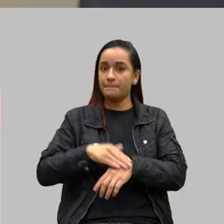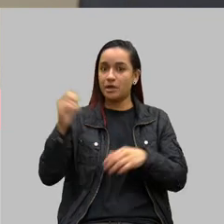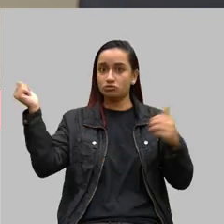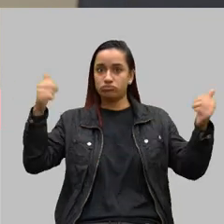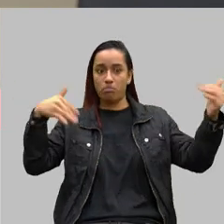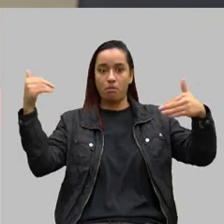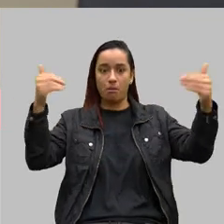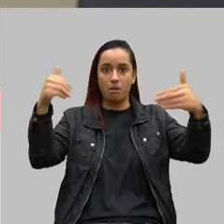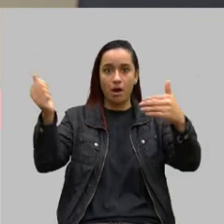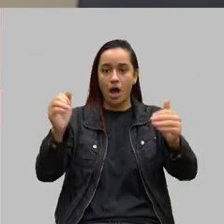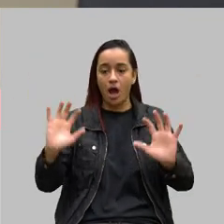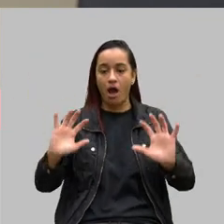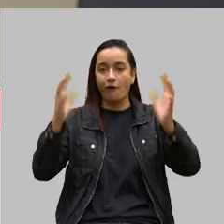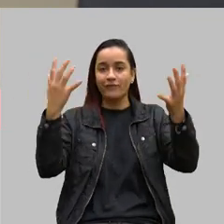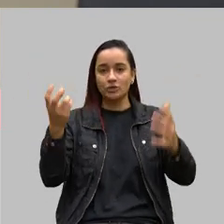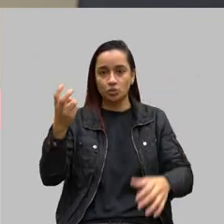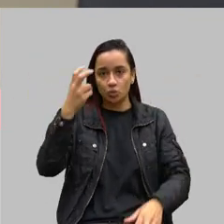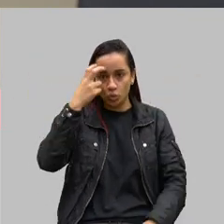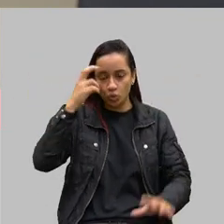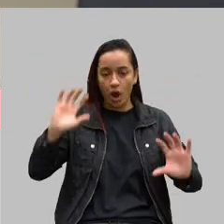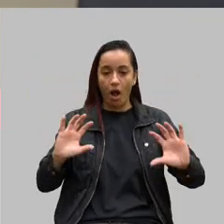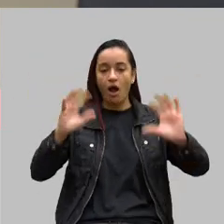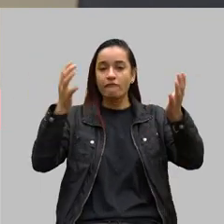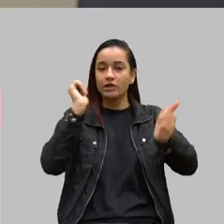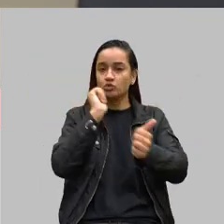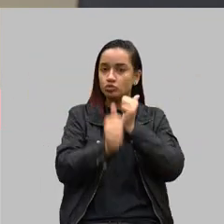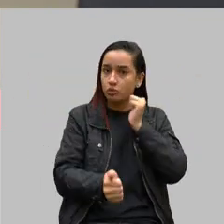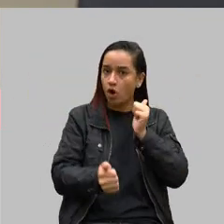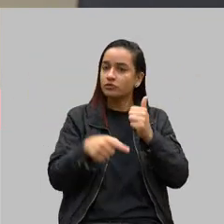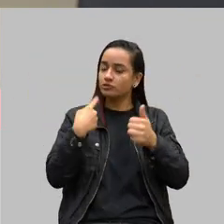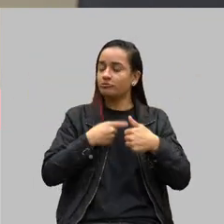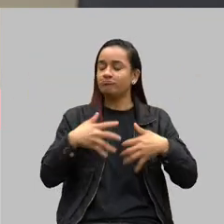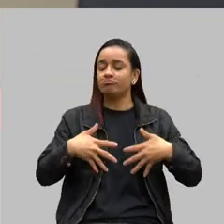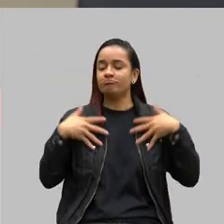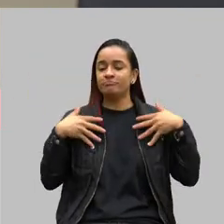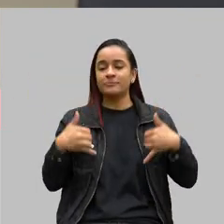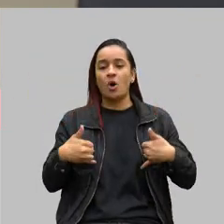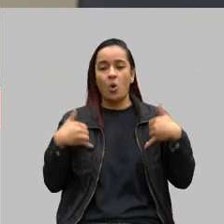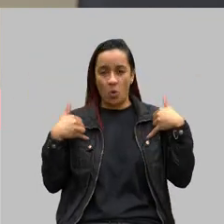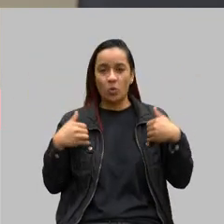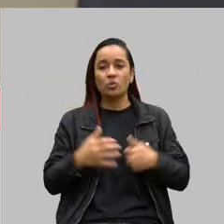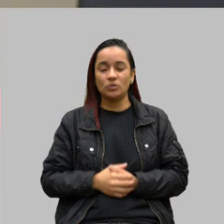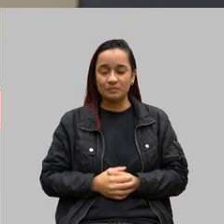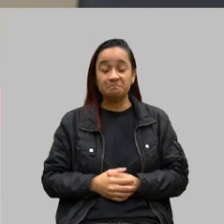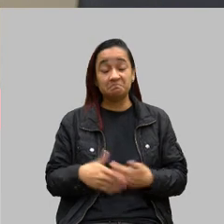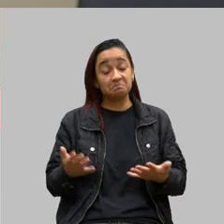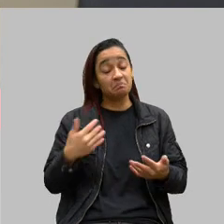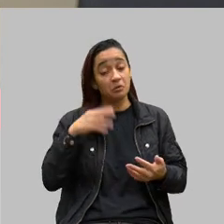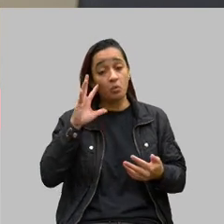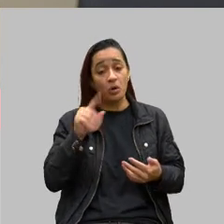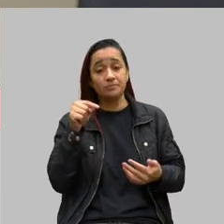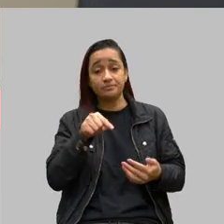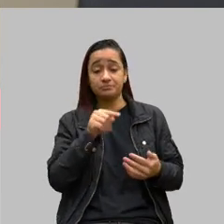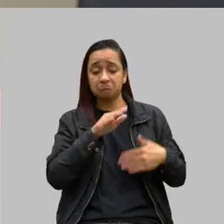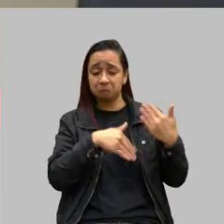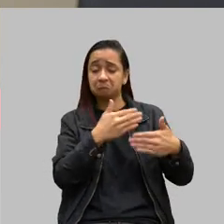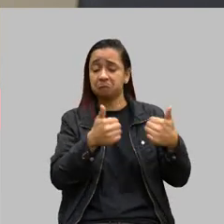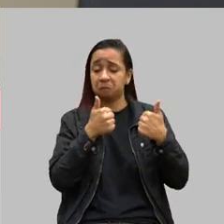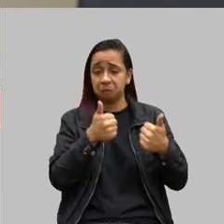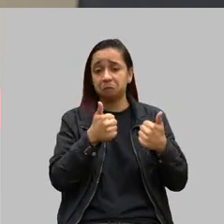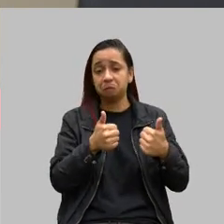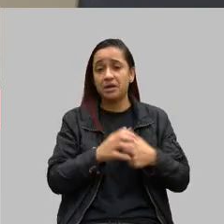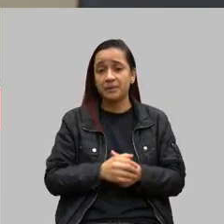culturais eventos esportivos e isso é motivo de orgulho e chegamos num entendimento bom então creio que essa agenda tá caminhando bem nós temos